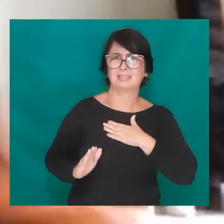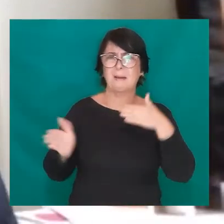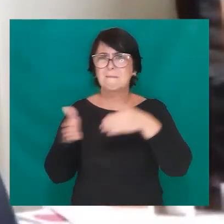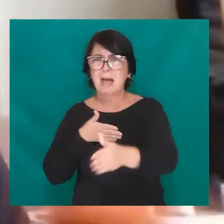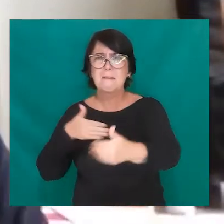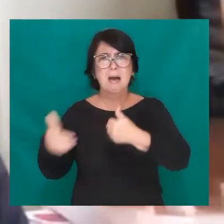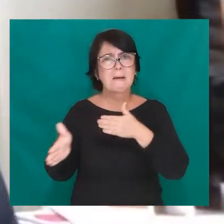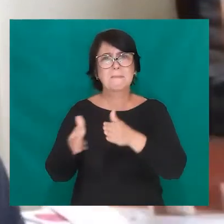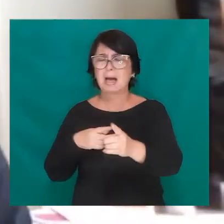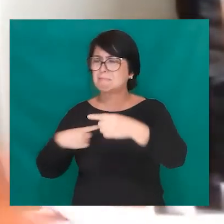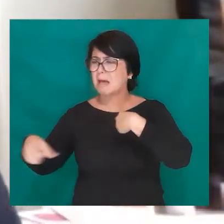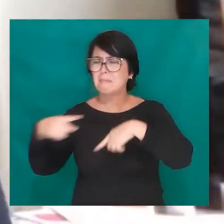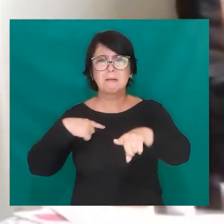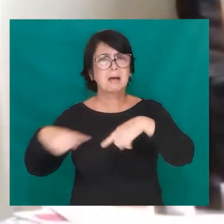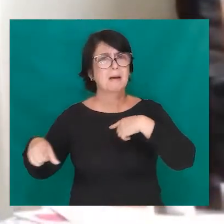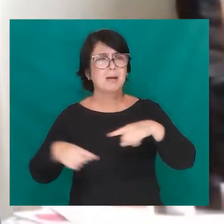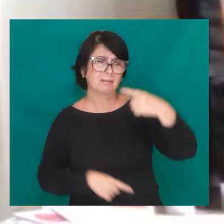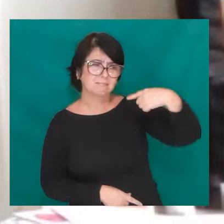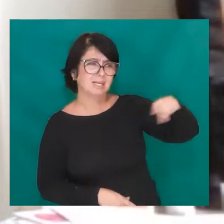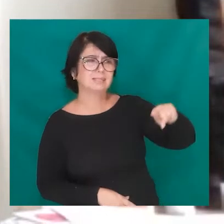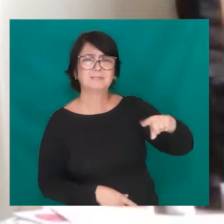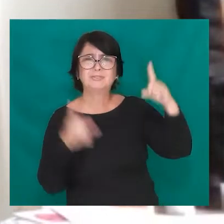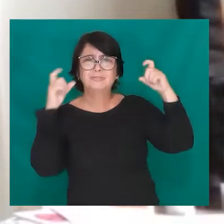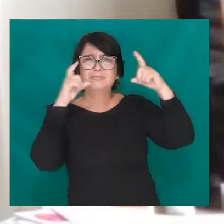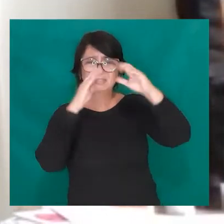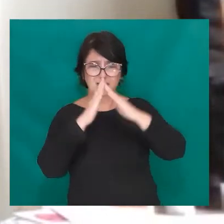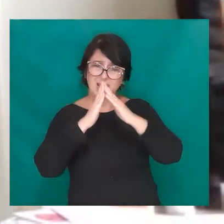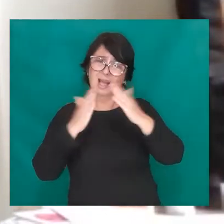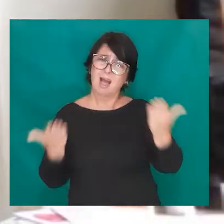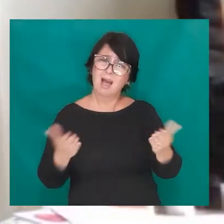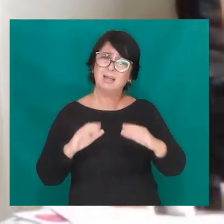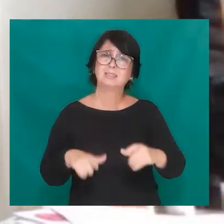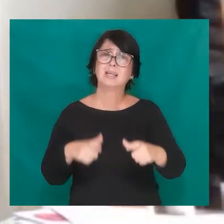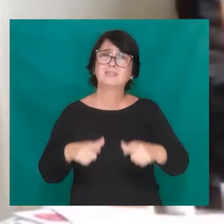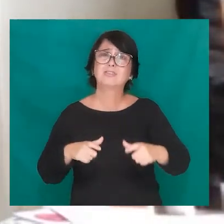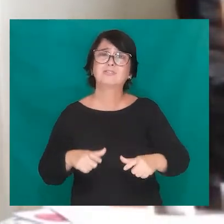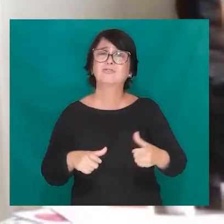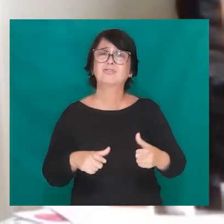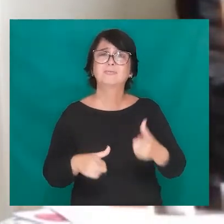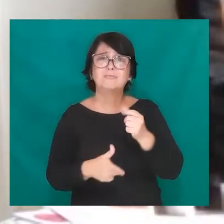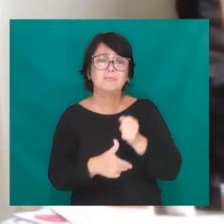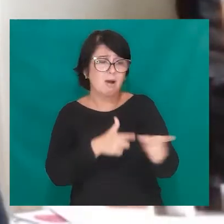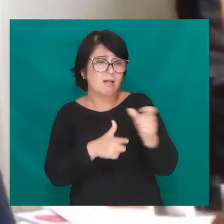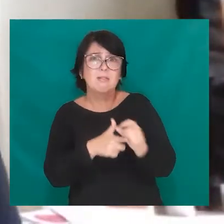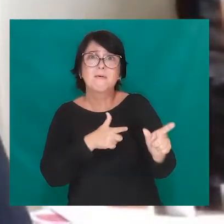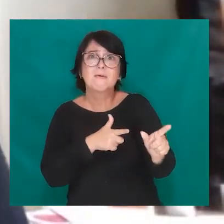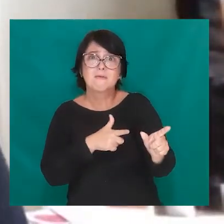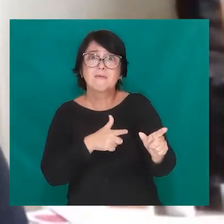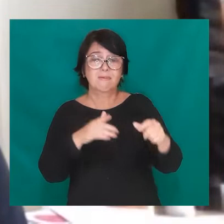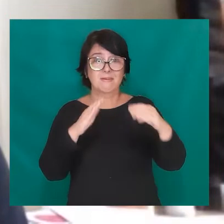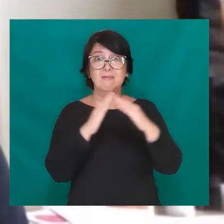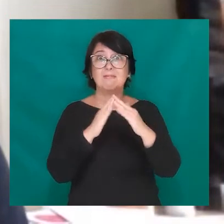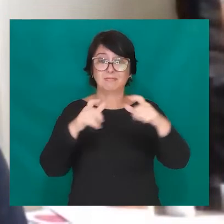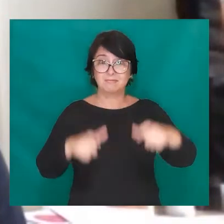gritando, gente, sai gente, entra gente, sai gente, assim. E a gente aluga uma sala e aí a gente convida outras